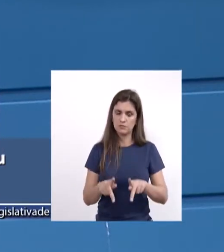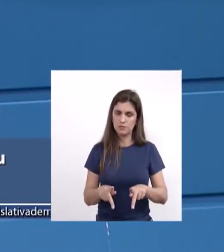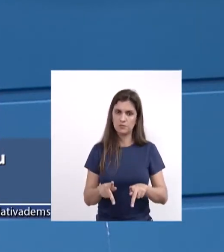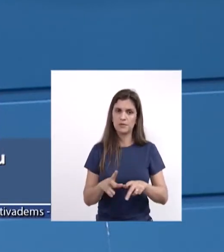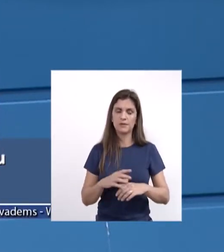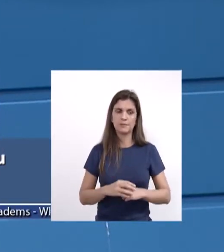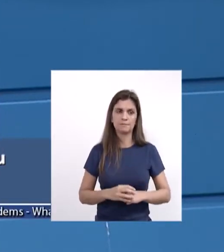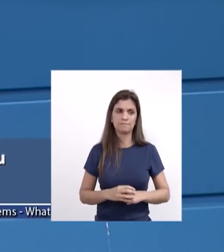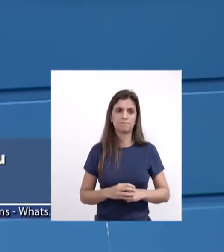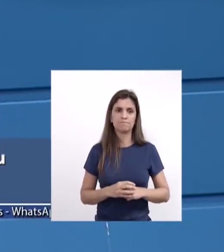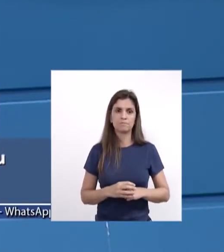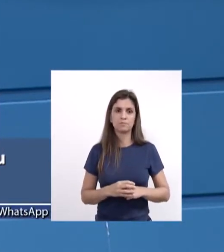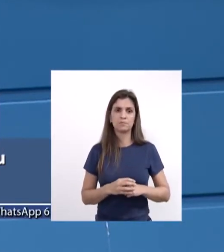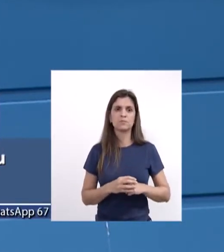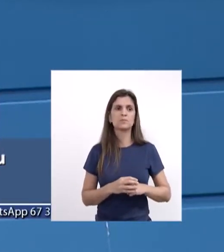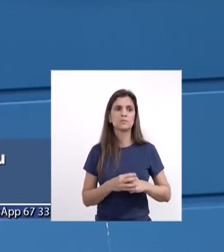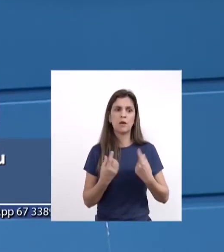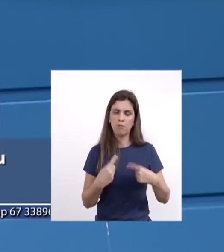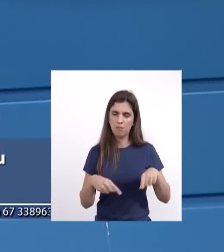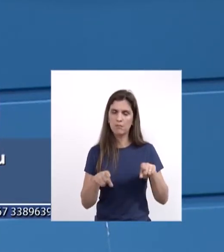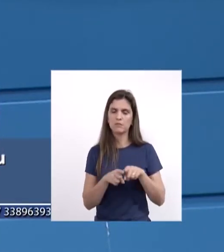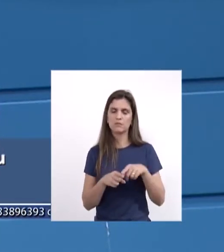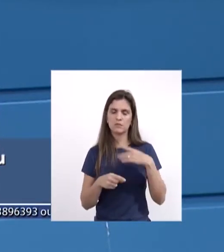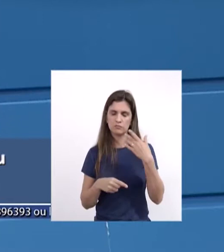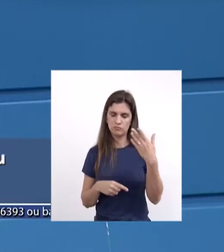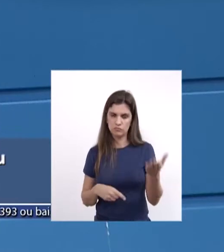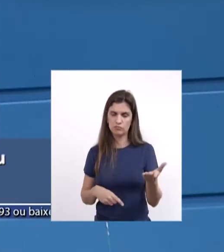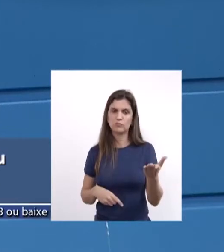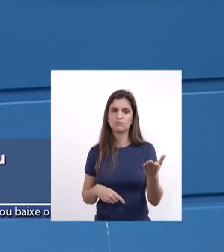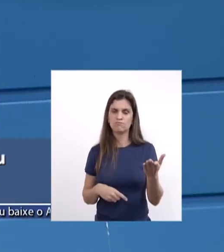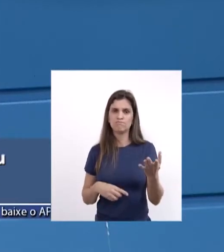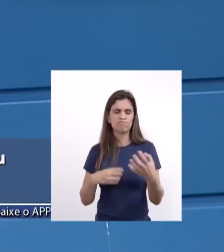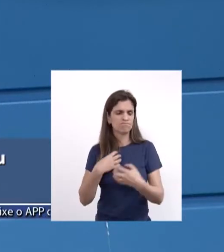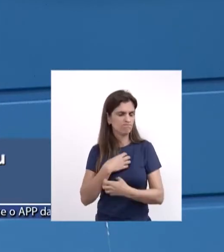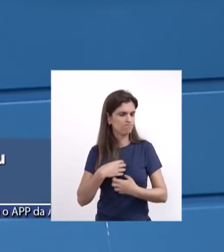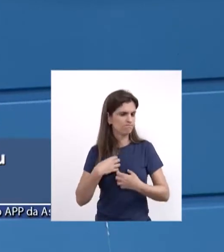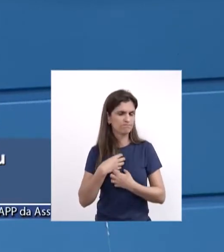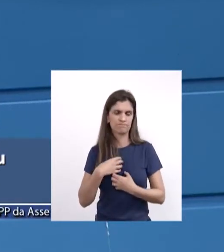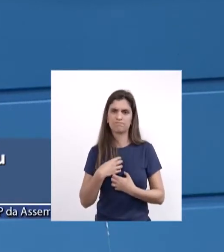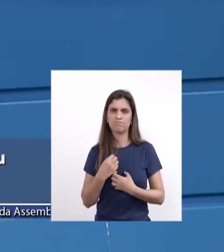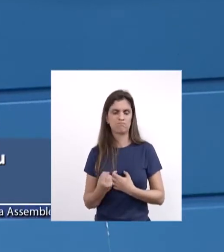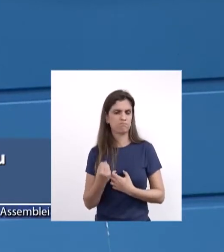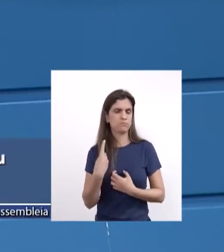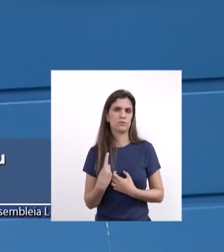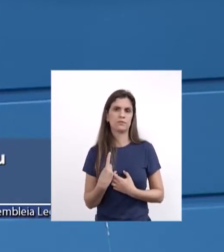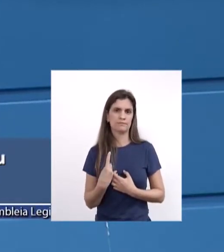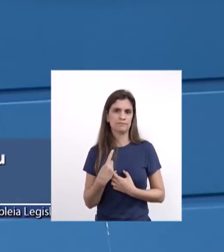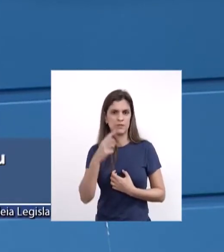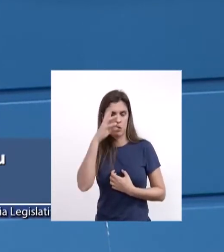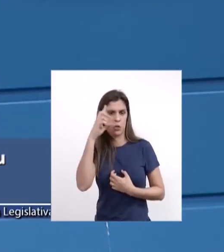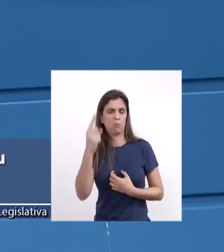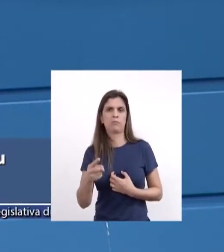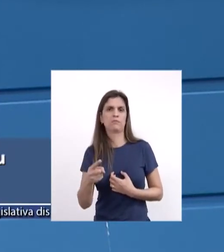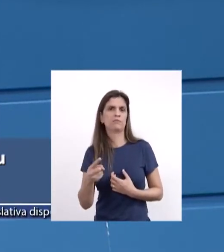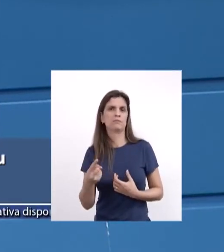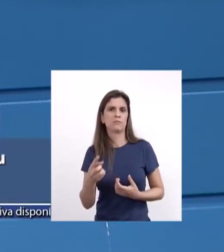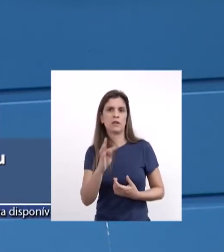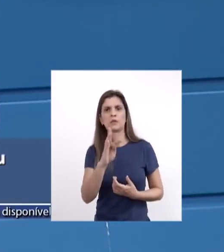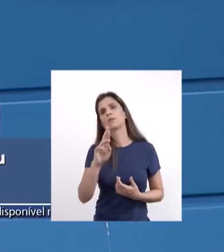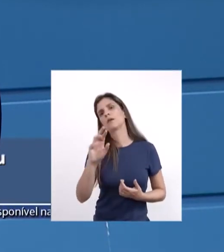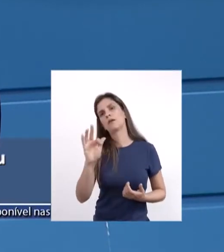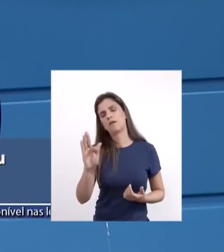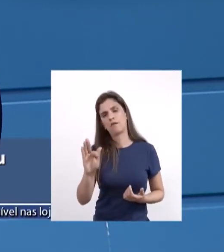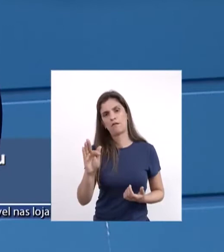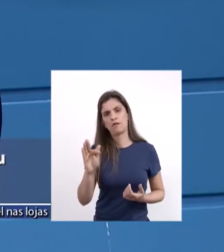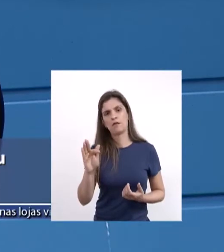Me junto a Vossa Excelência na indignação dessa decisão e acho que essa casa